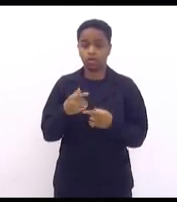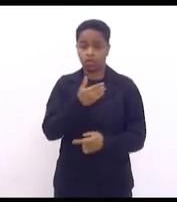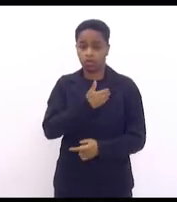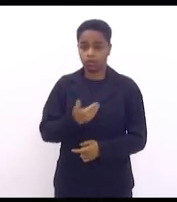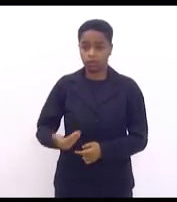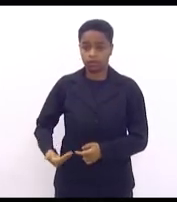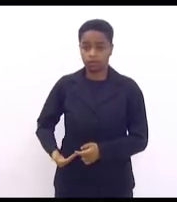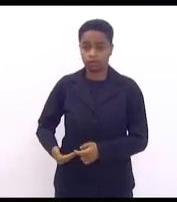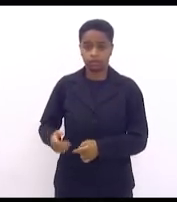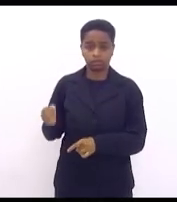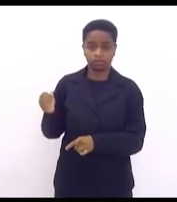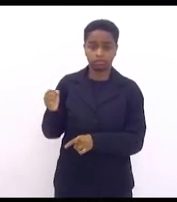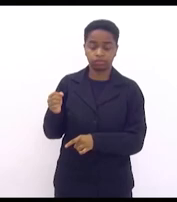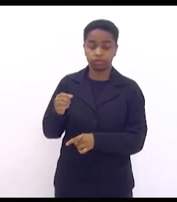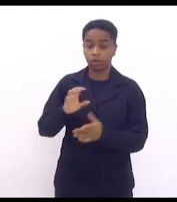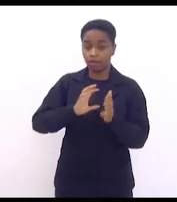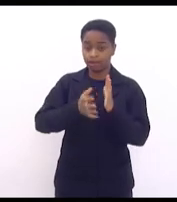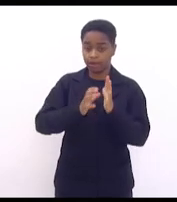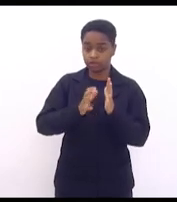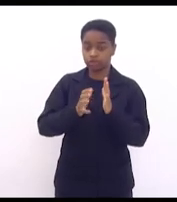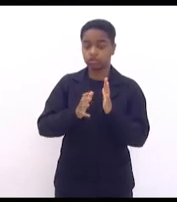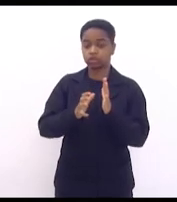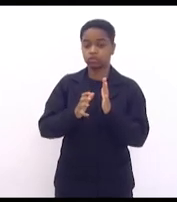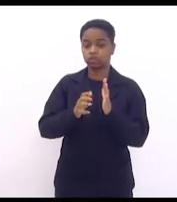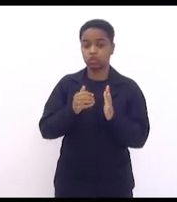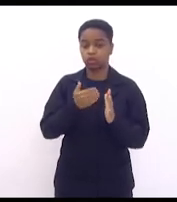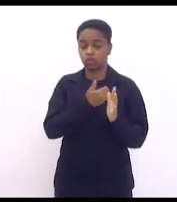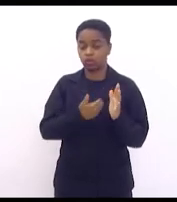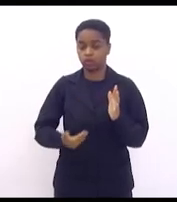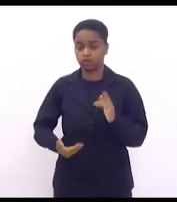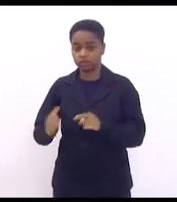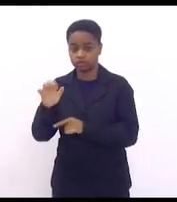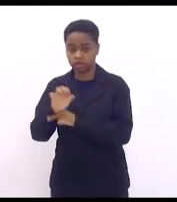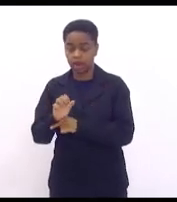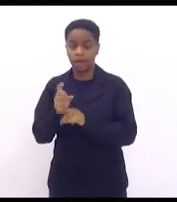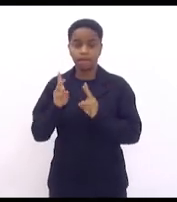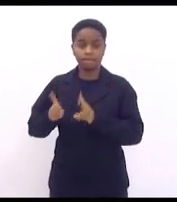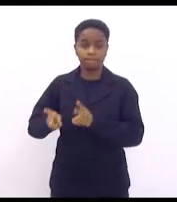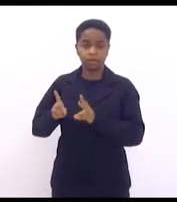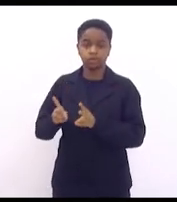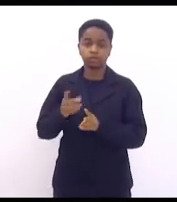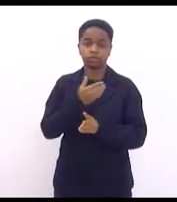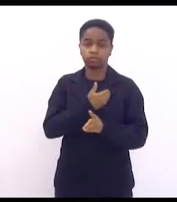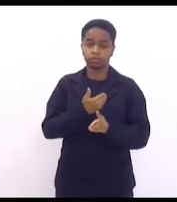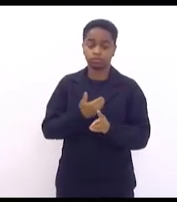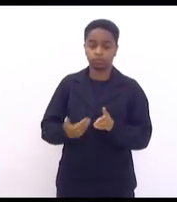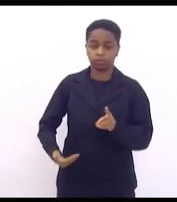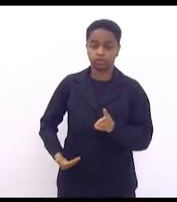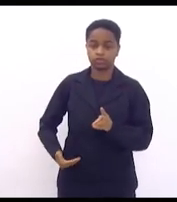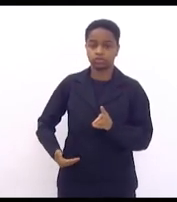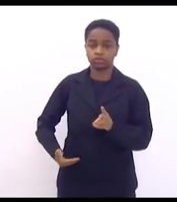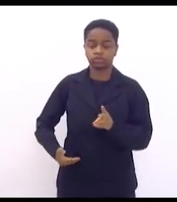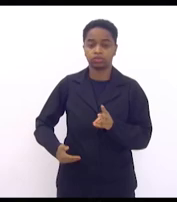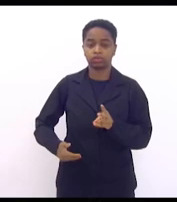mesmo governo que ocupava, o partido que ocupava o governo do Estado era o mesmo partido que ocupava o governo federal. Porque se houvesse